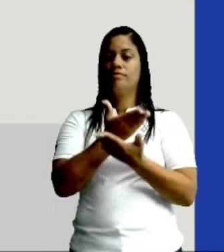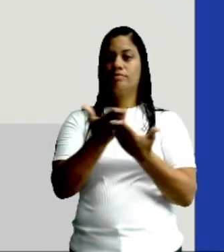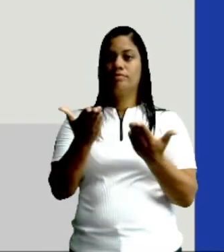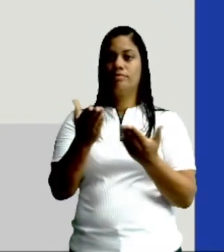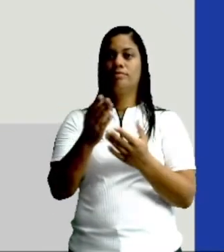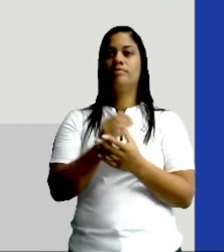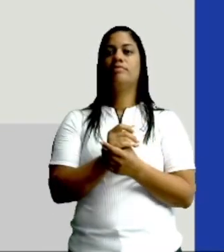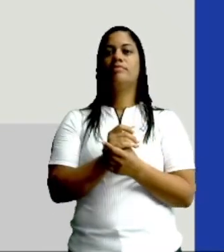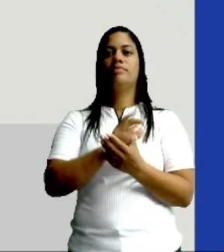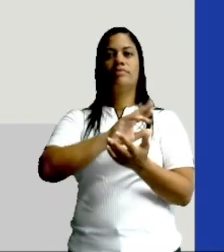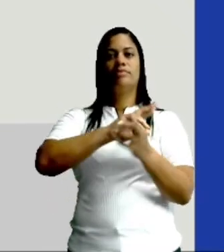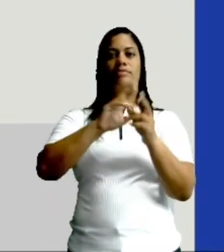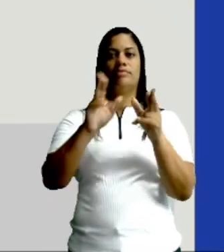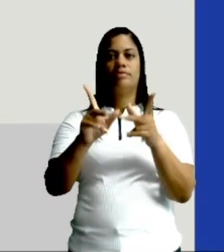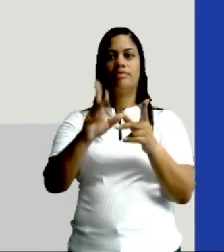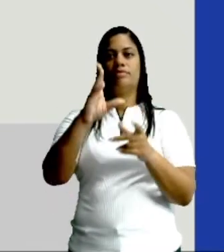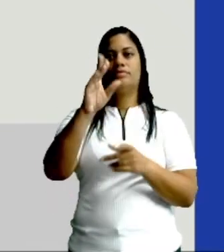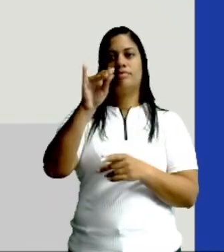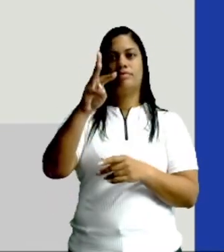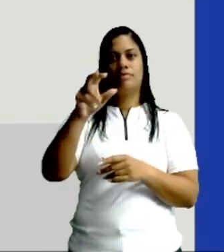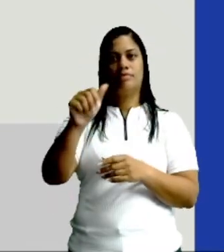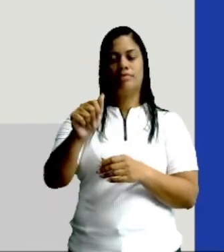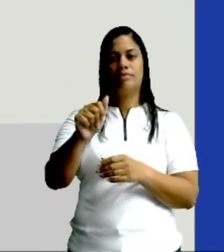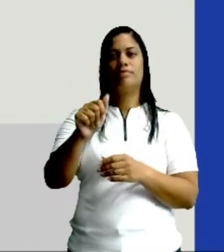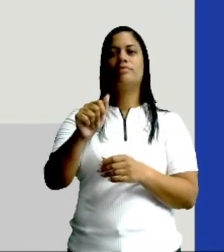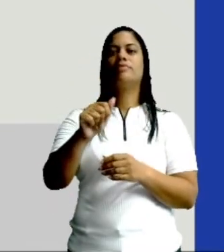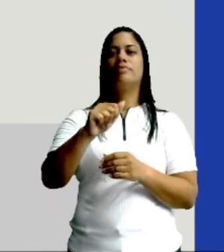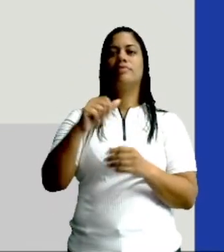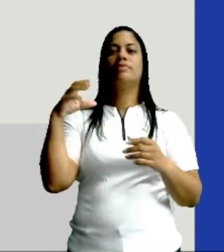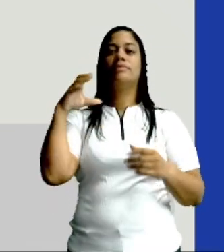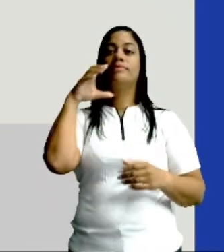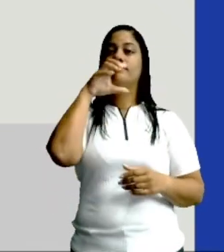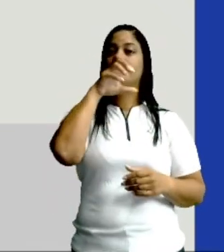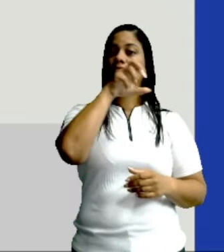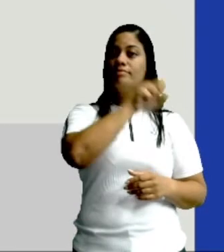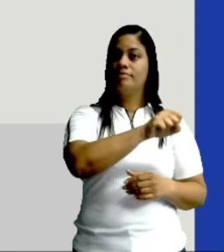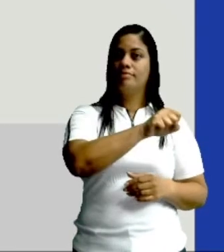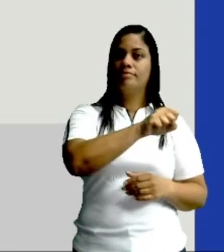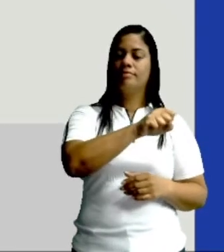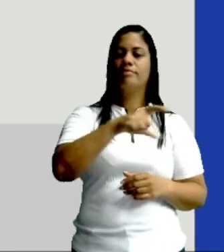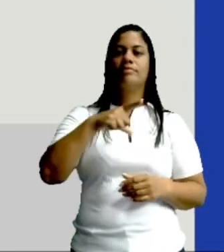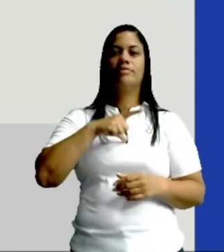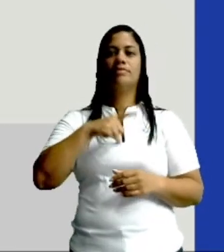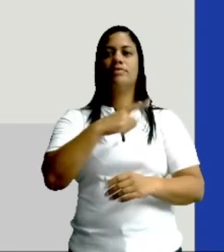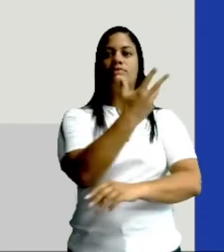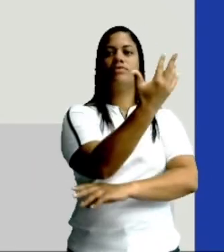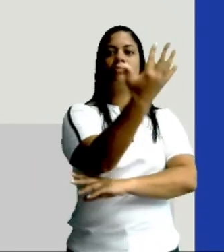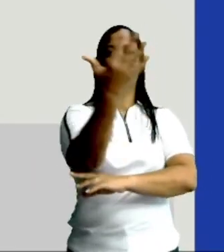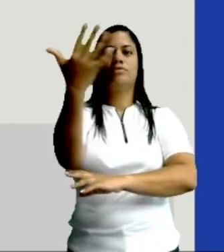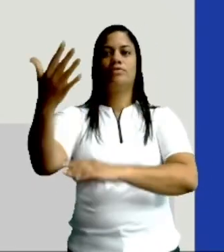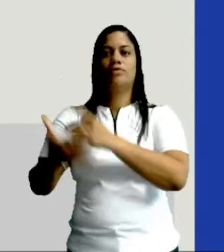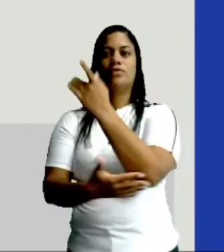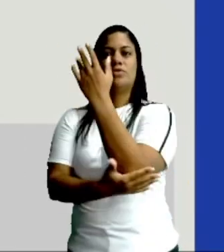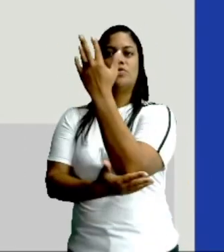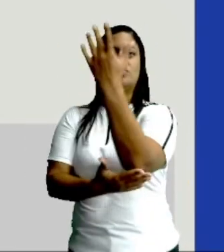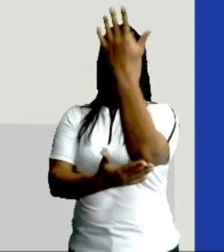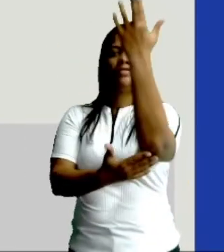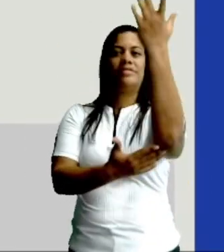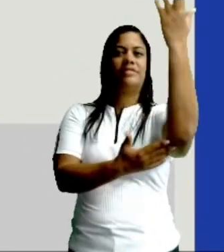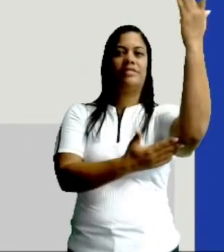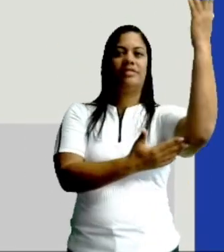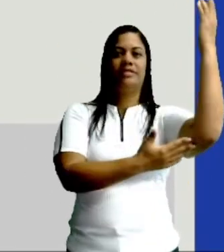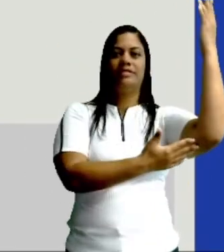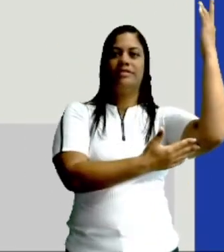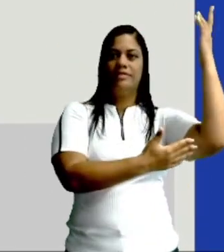clima, de tipo de vegetação e um clima, né? Então, quando eu tenho um clima tropical, eu vou ter florestas enormes, né?